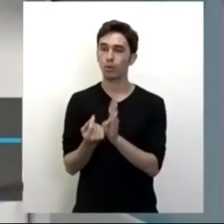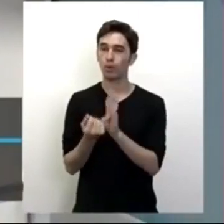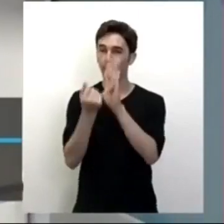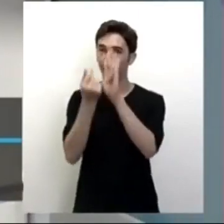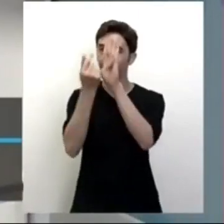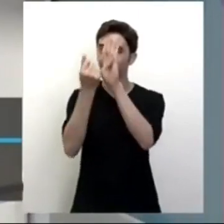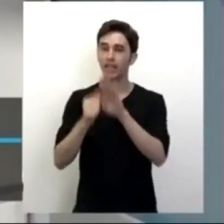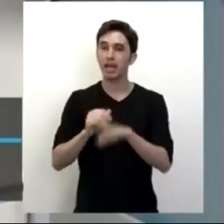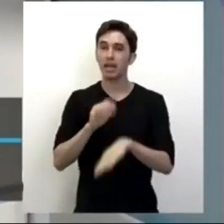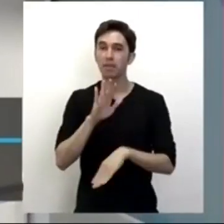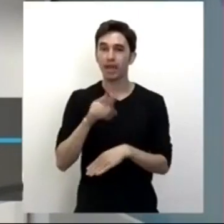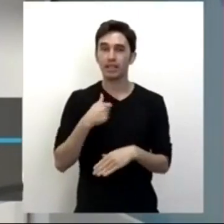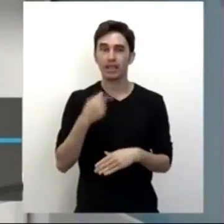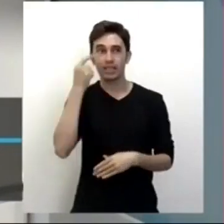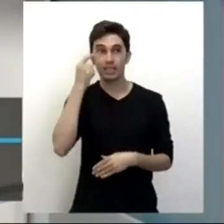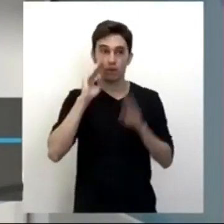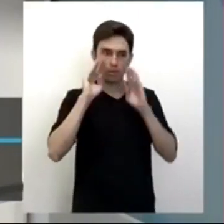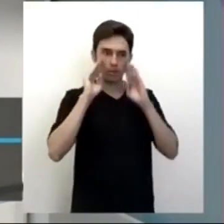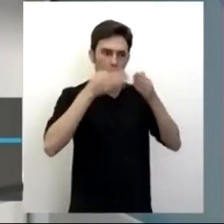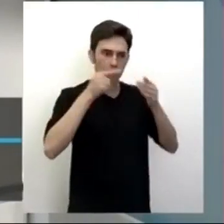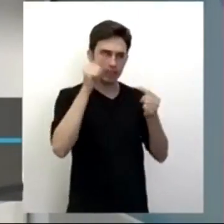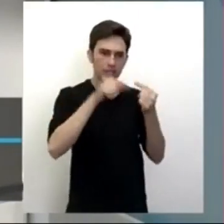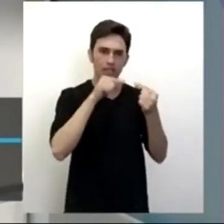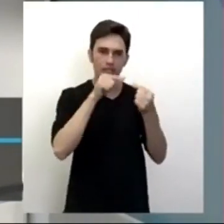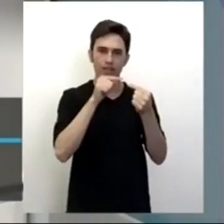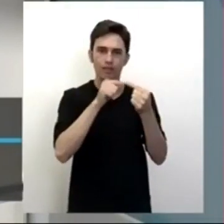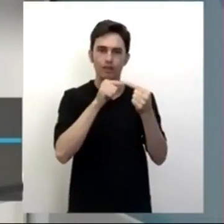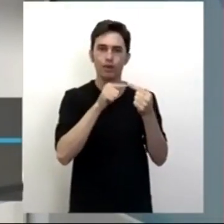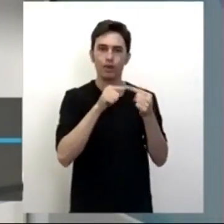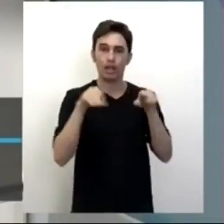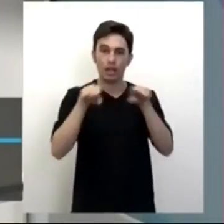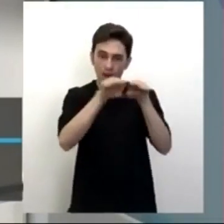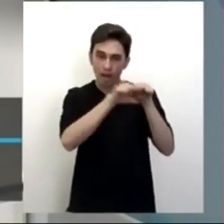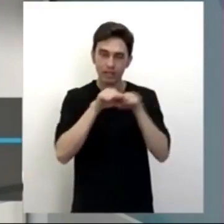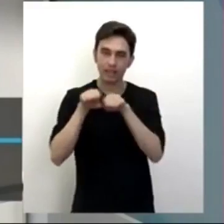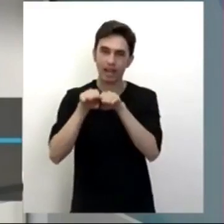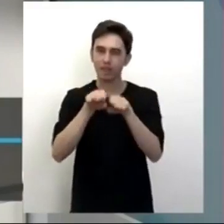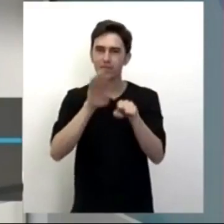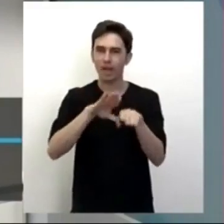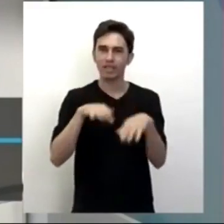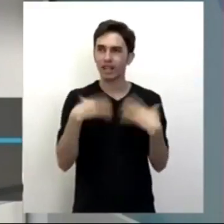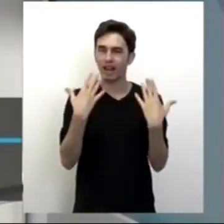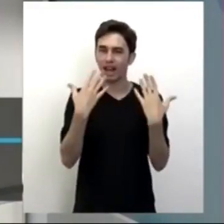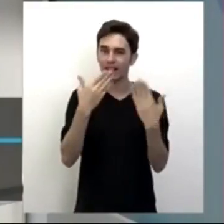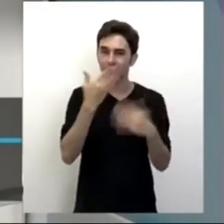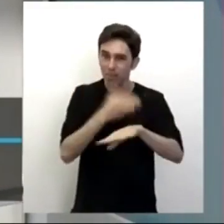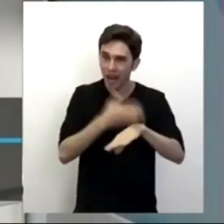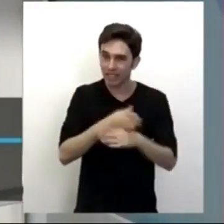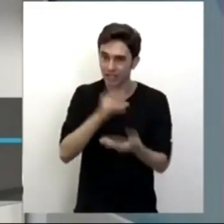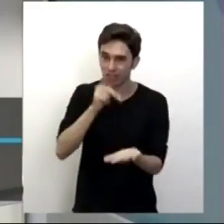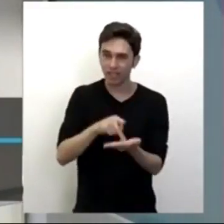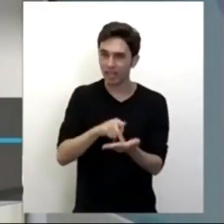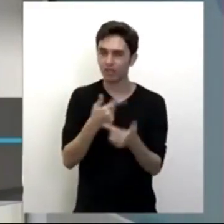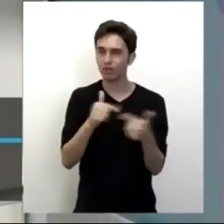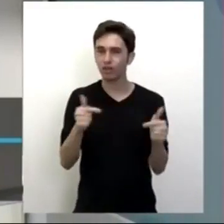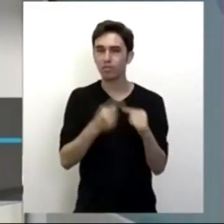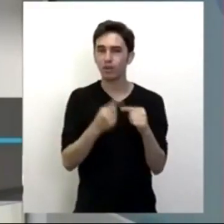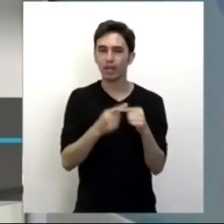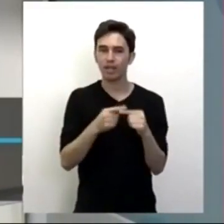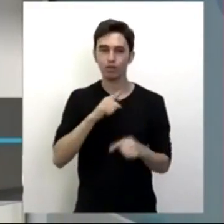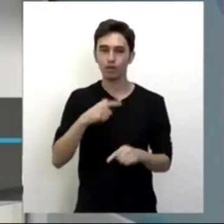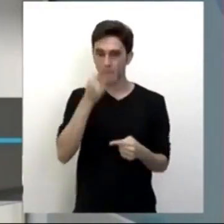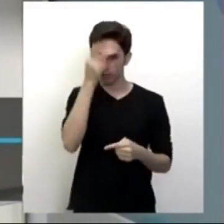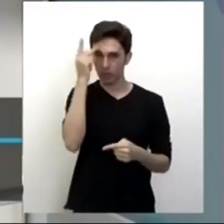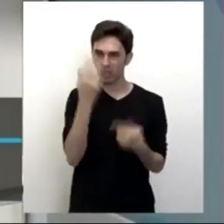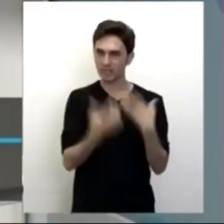igualitário, mas não foi colocado em prática uma vez que não existia nem adesão, nem apoio aos trabalhadores para que isso acontecesse.